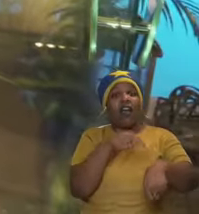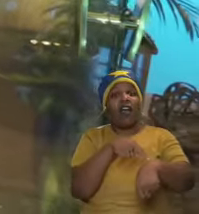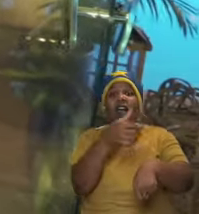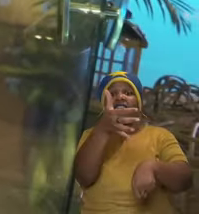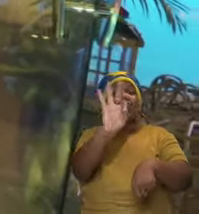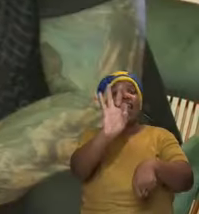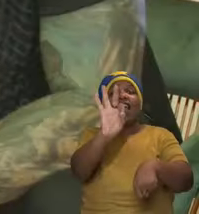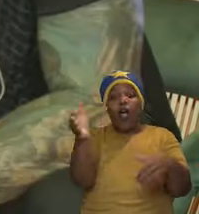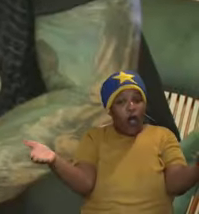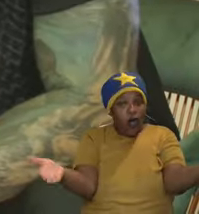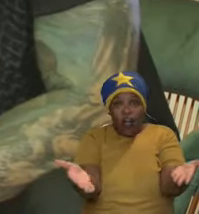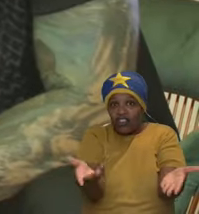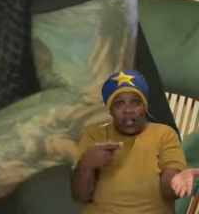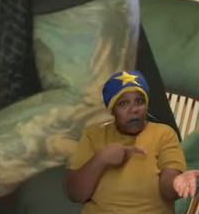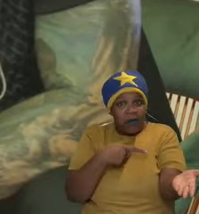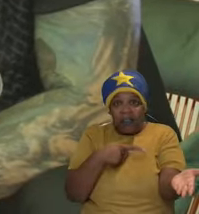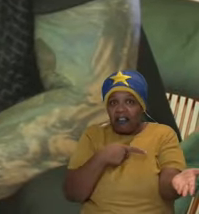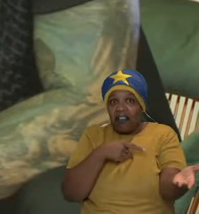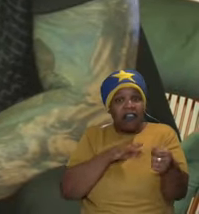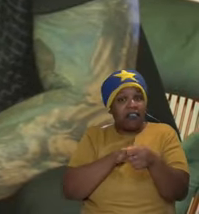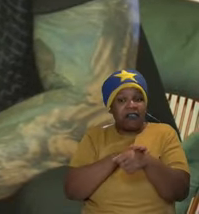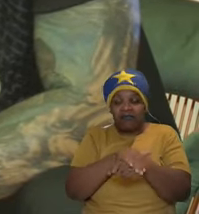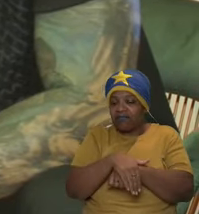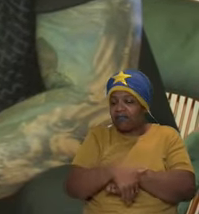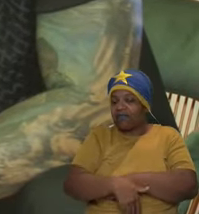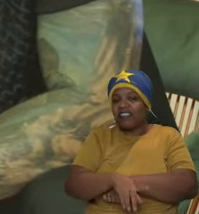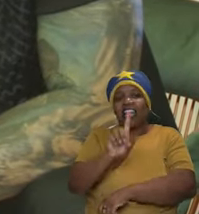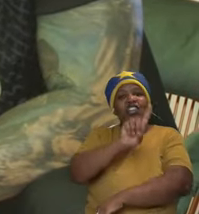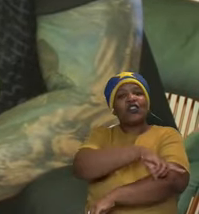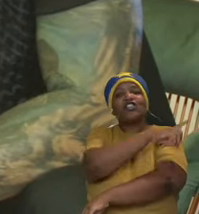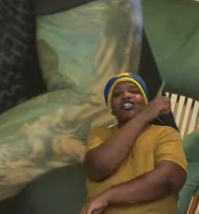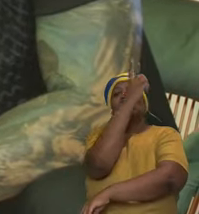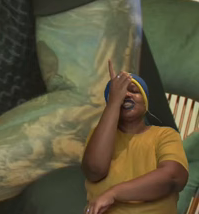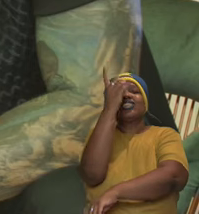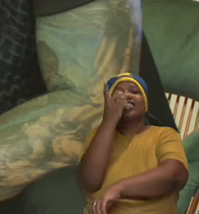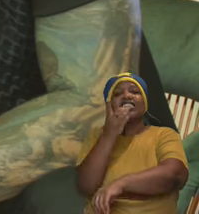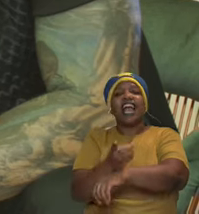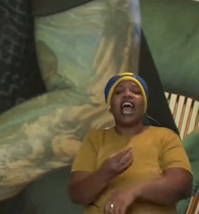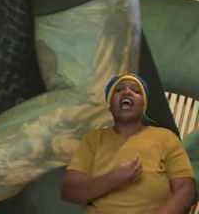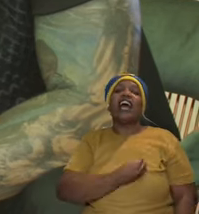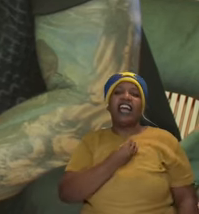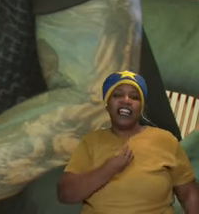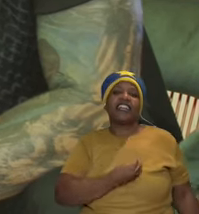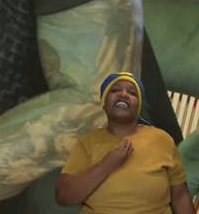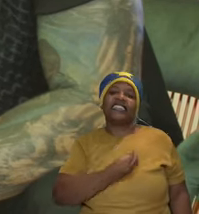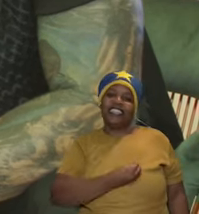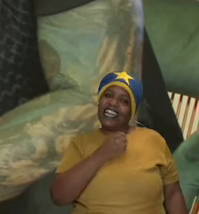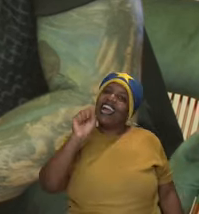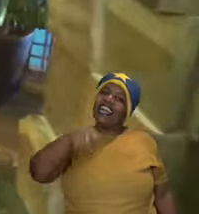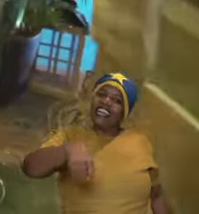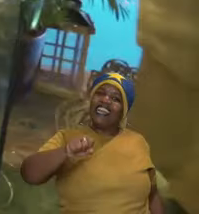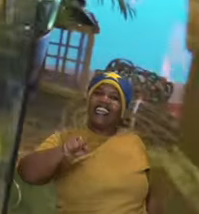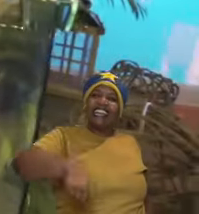Hoje é minha noite. Eu tirei o dia pra viver assim,